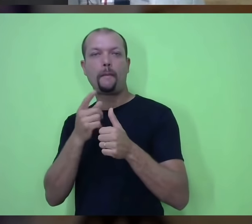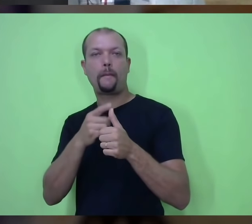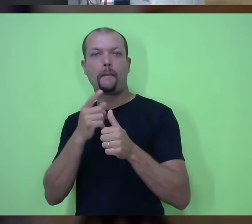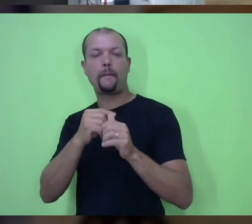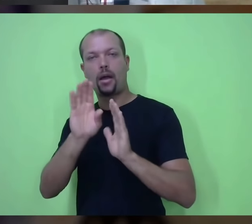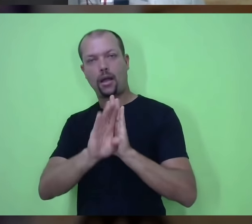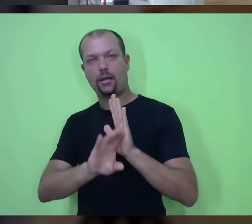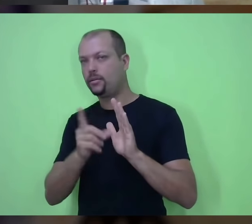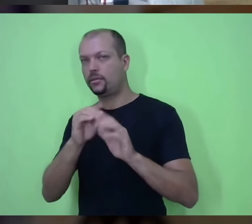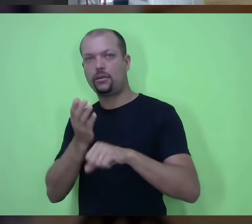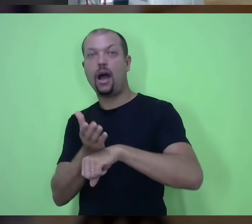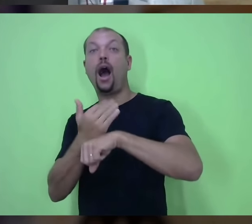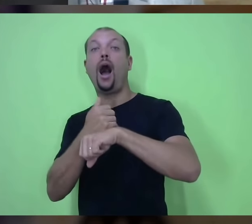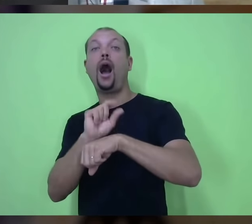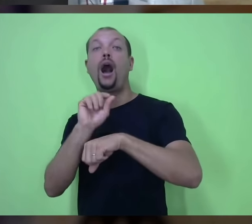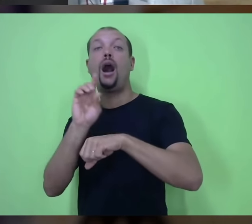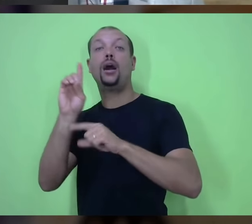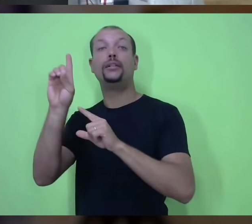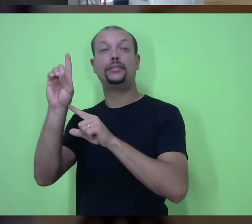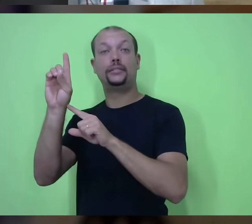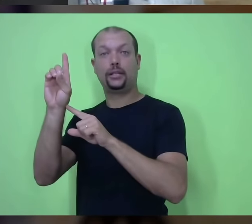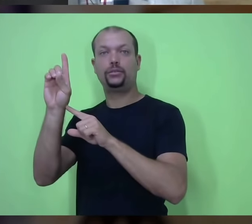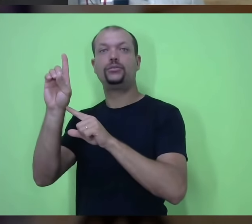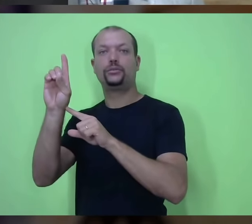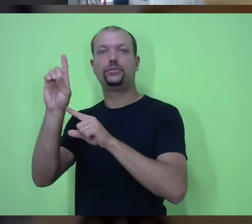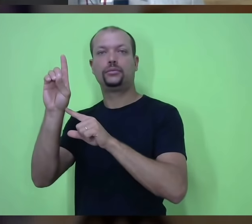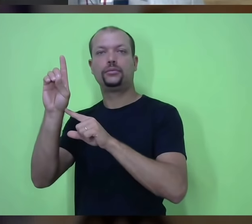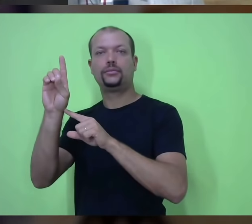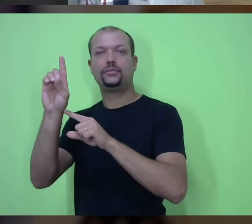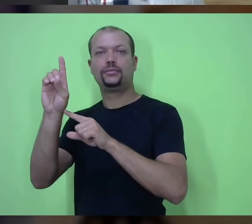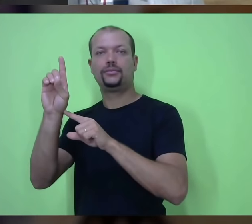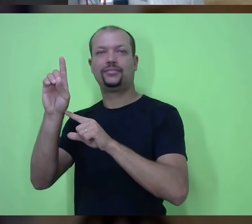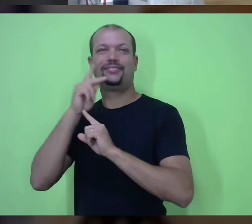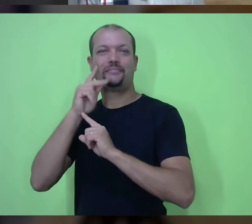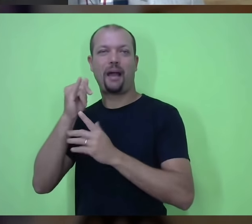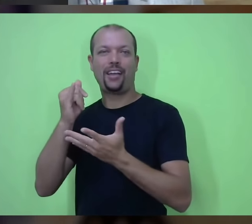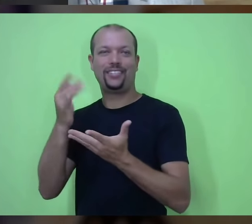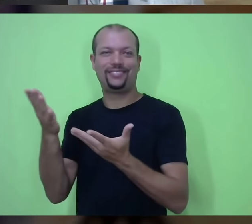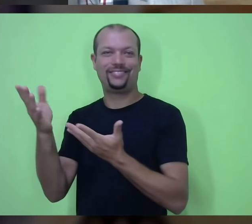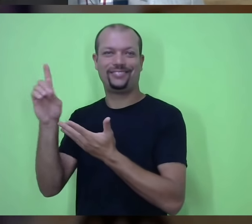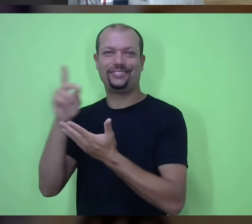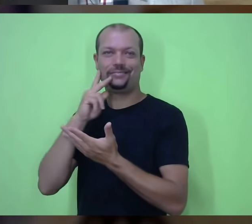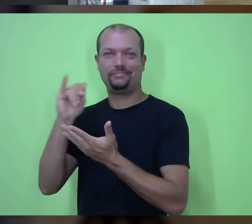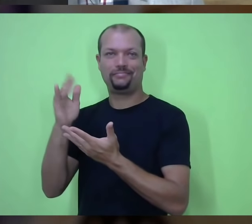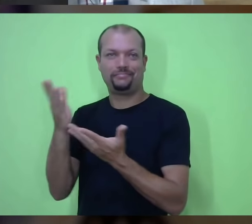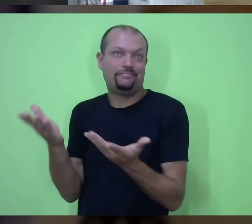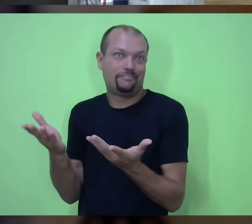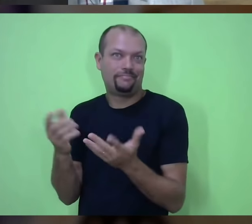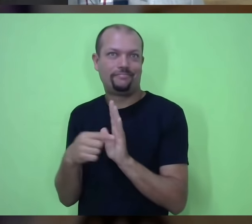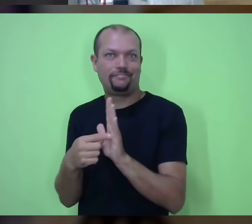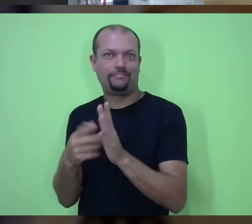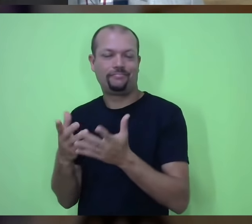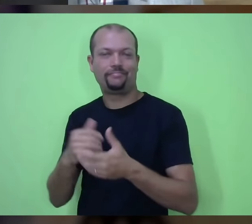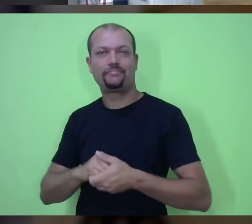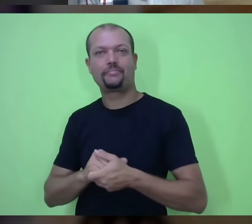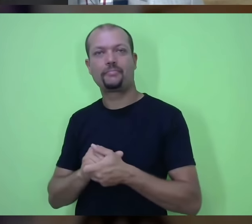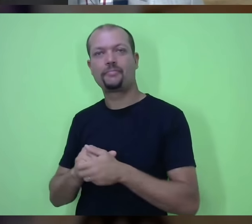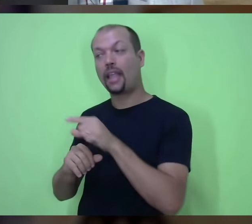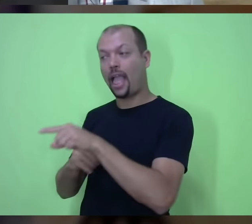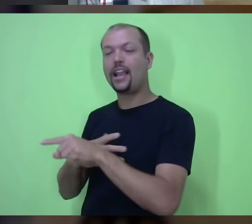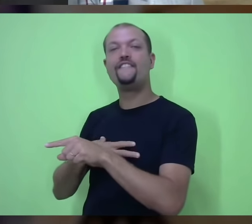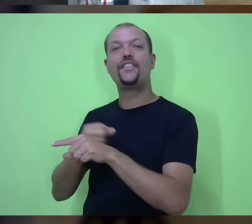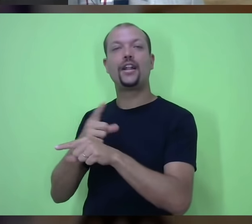capítulo. Antes dele ser apresentado como pai, é apresentado a paternidade, vamos dizer assim. Apresenta-se que